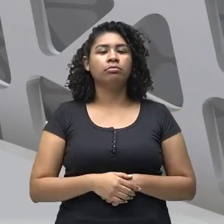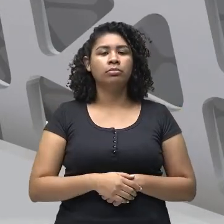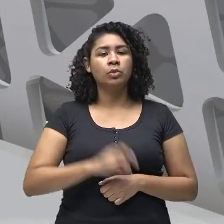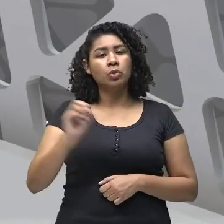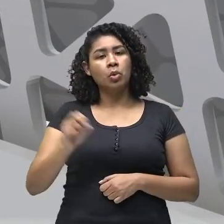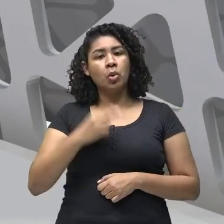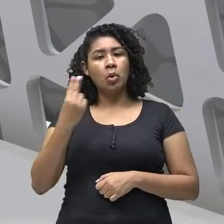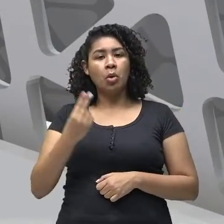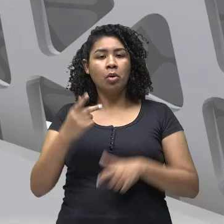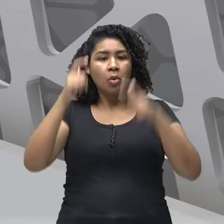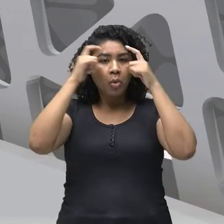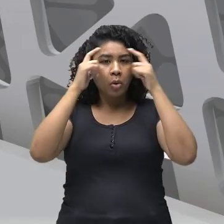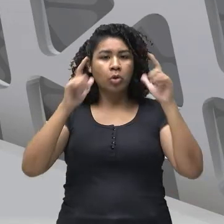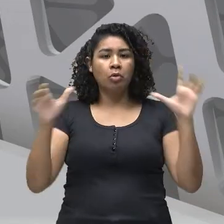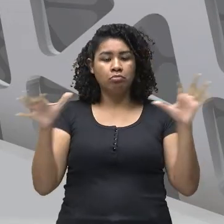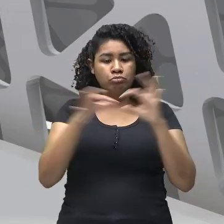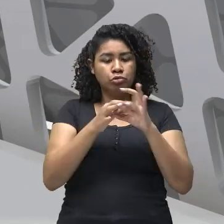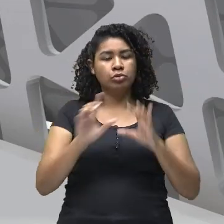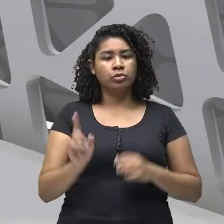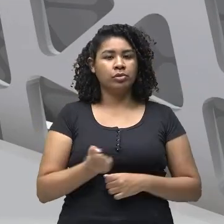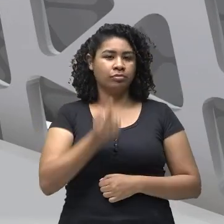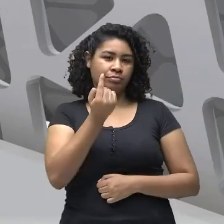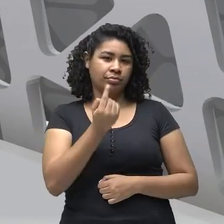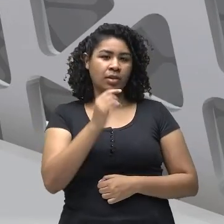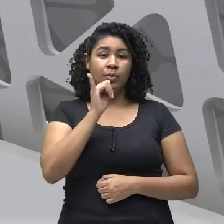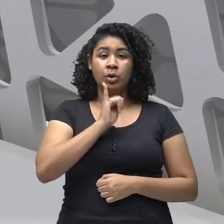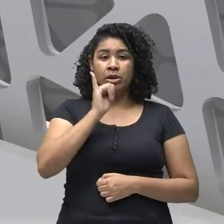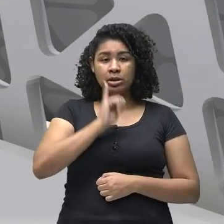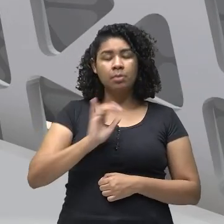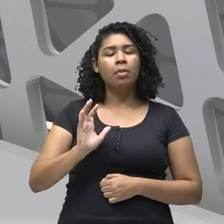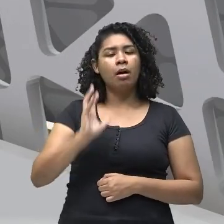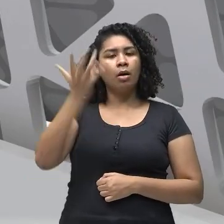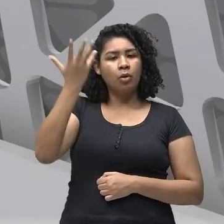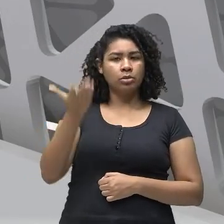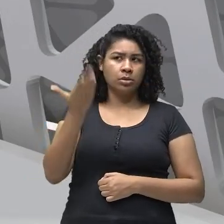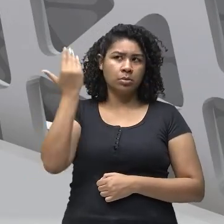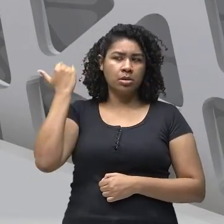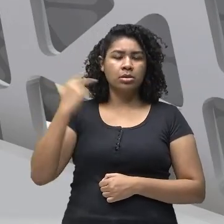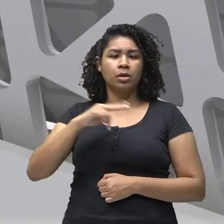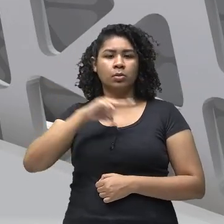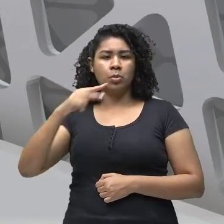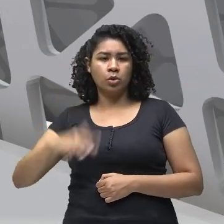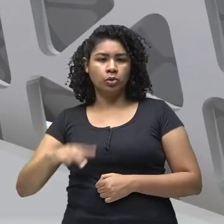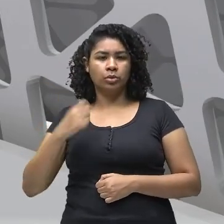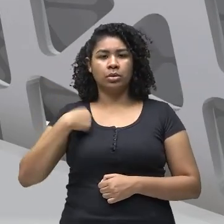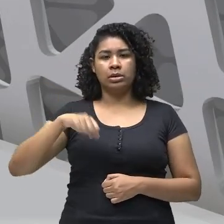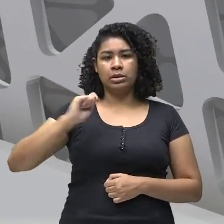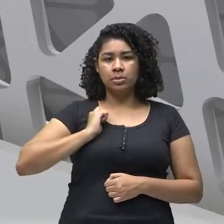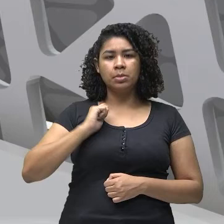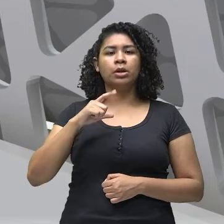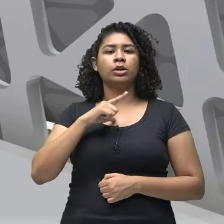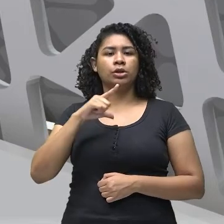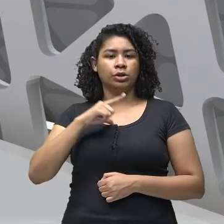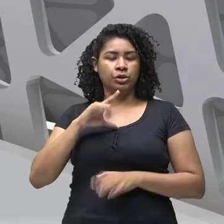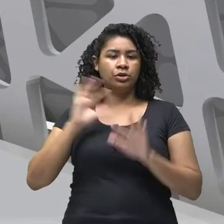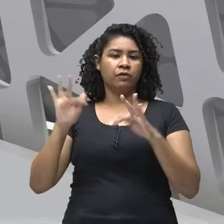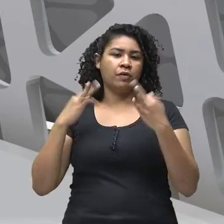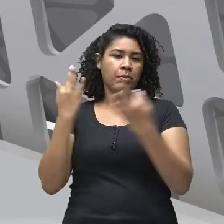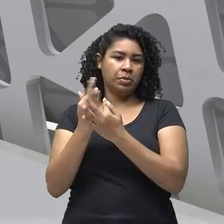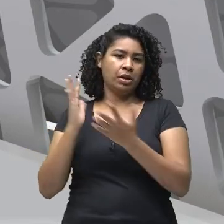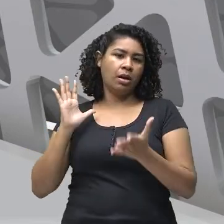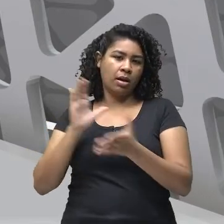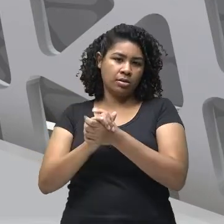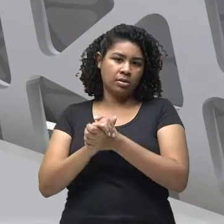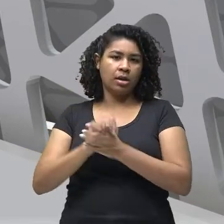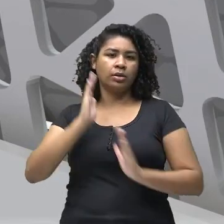as duas coroas. Como, por exemplo, aconteceu com Portugal e Espanha, porque tinham laços consanguíneos, durante